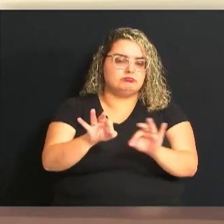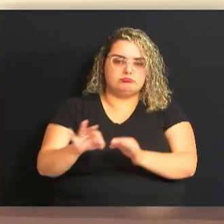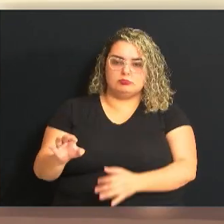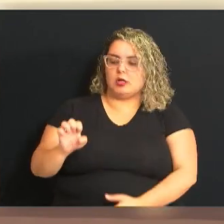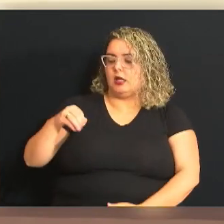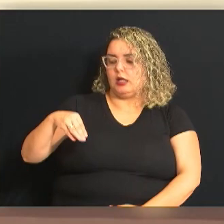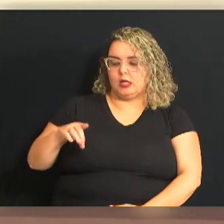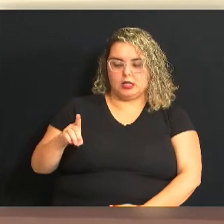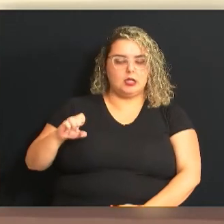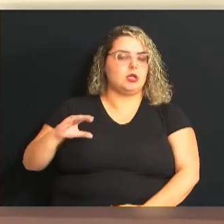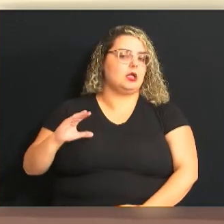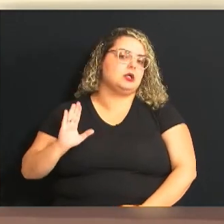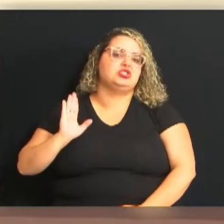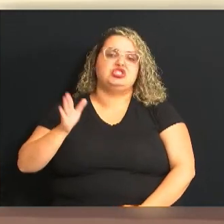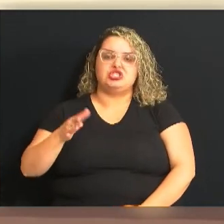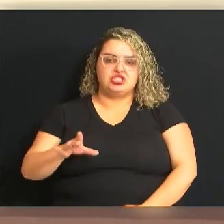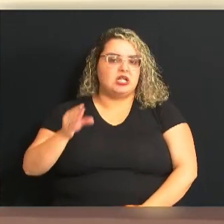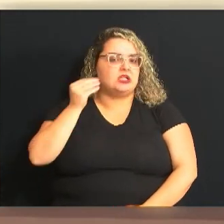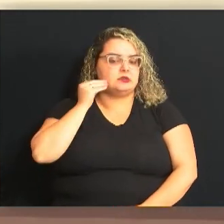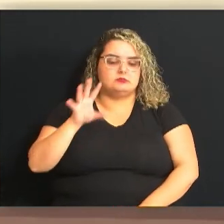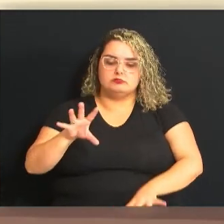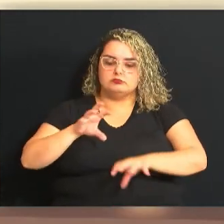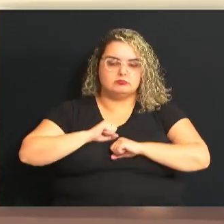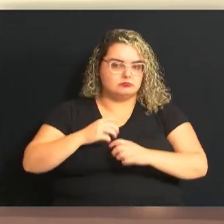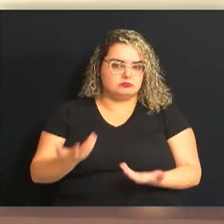incorporadores, construtores.